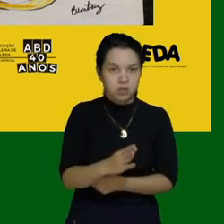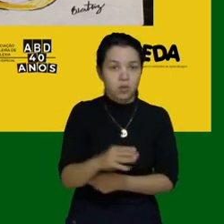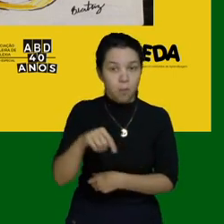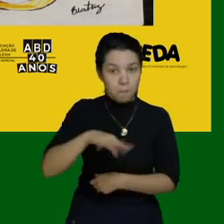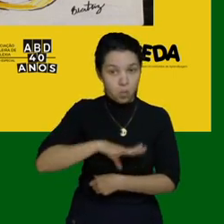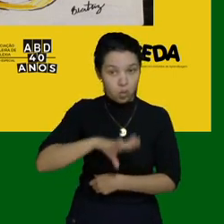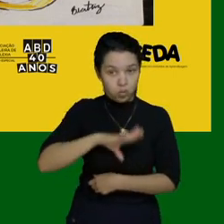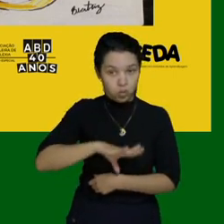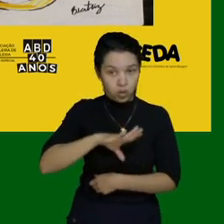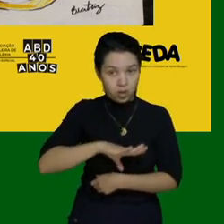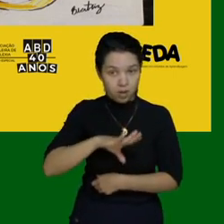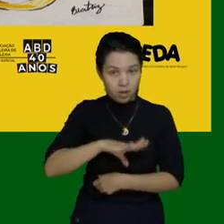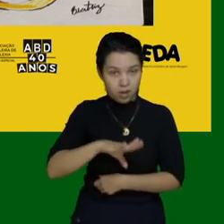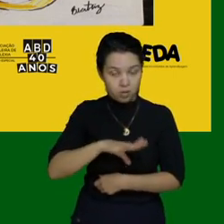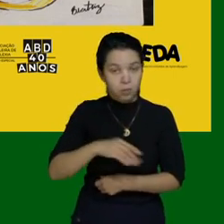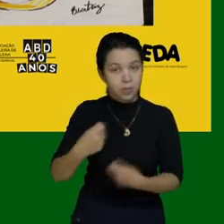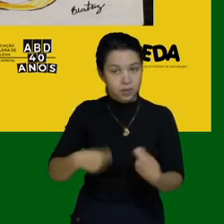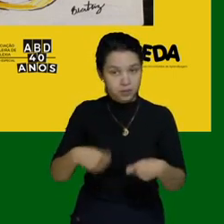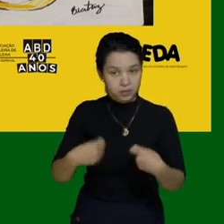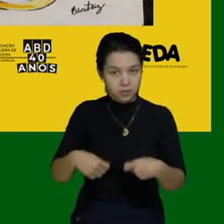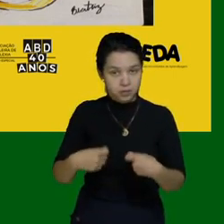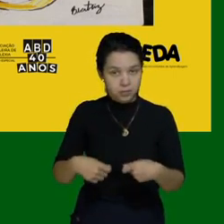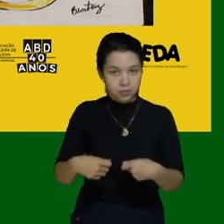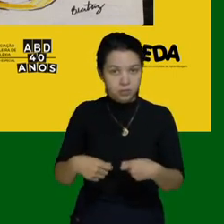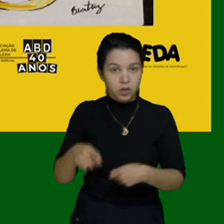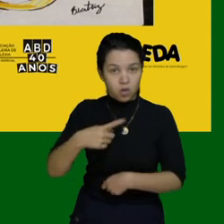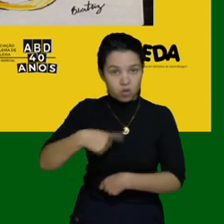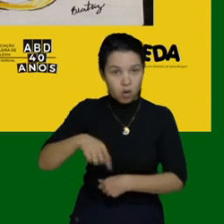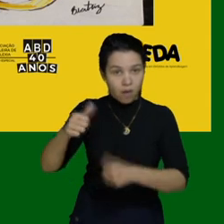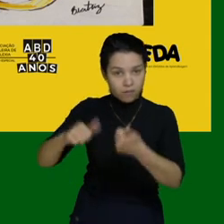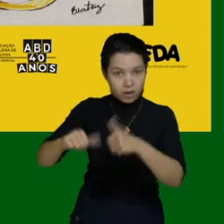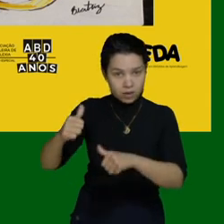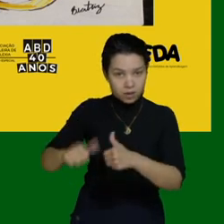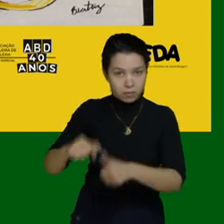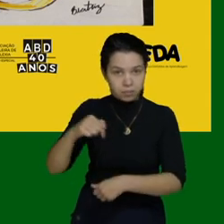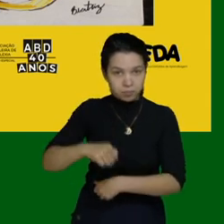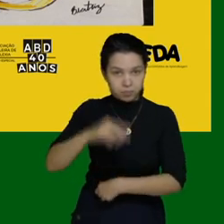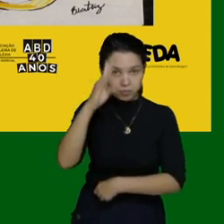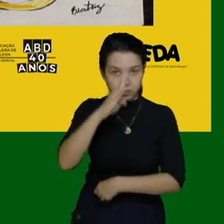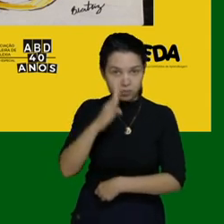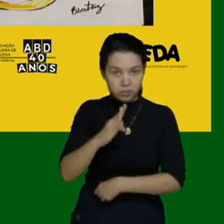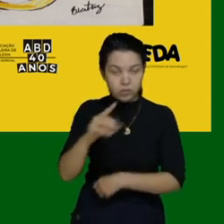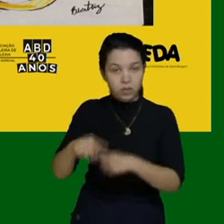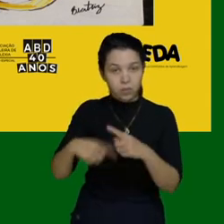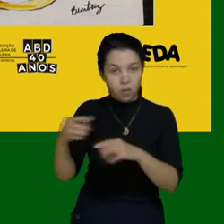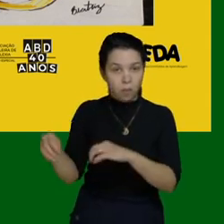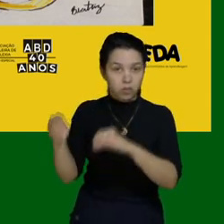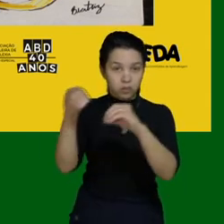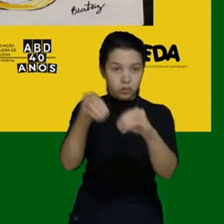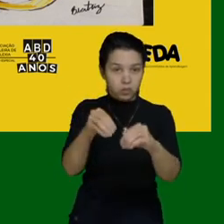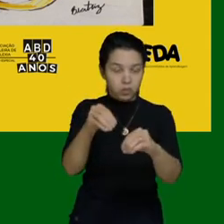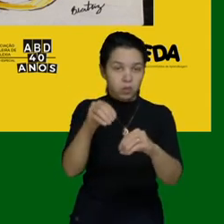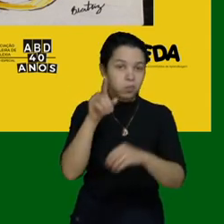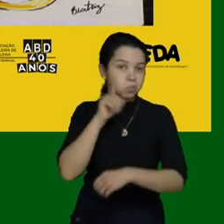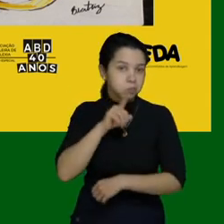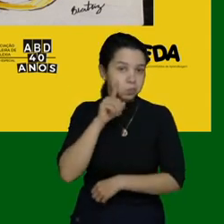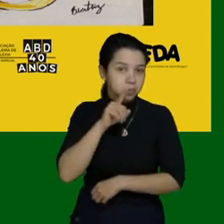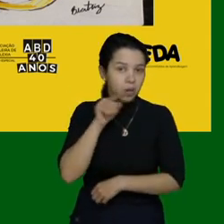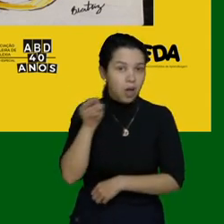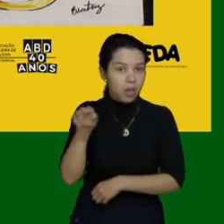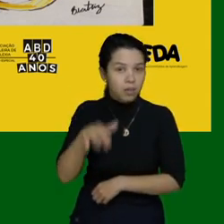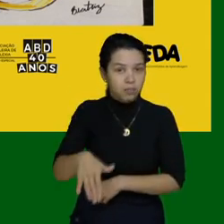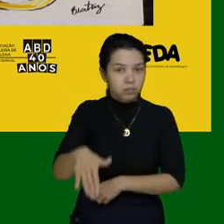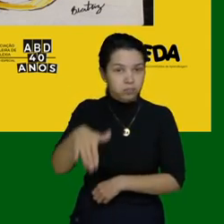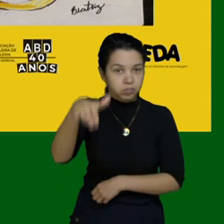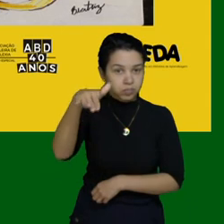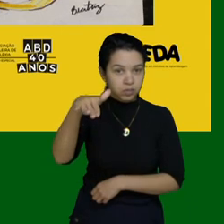exposto né Então essa menininha a gente avaliou no Brasil Mas depois foi morar nos Estados Unidos quando eu fui vê-la ela já estava bem maior o que